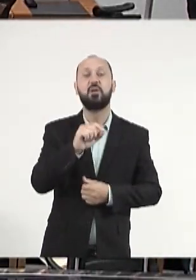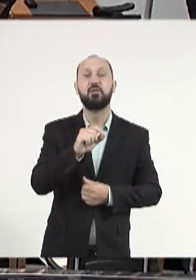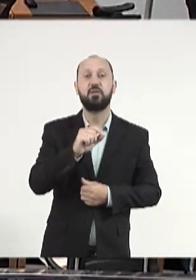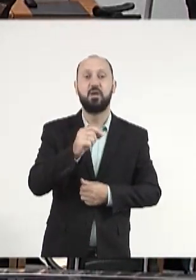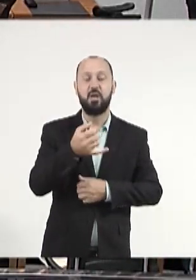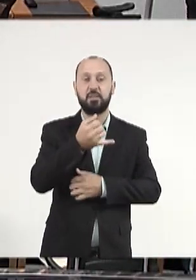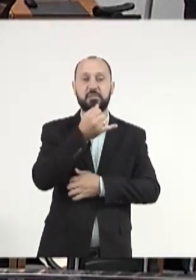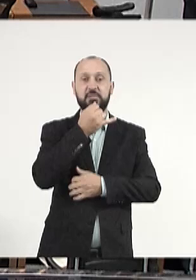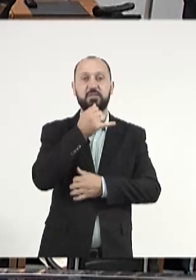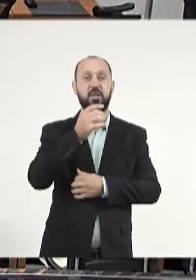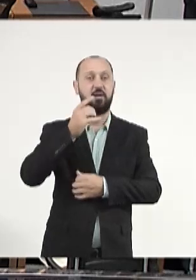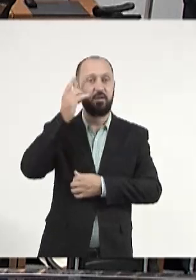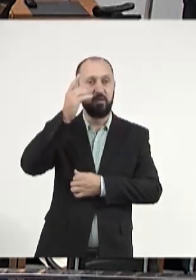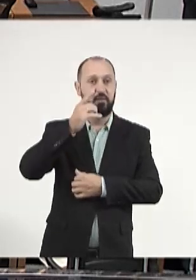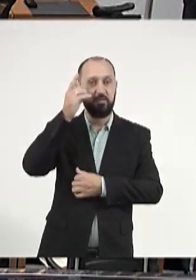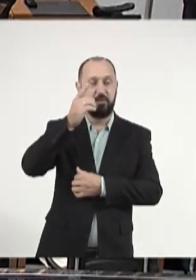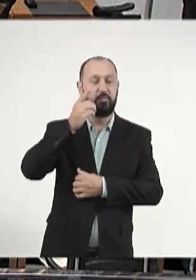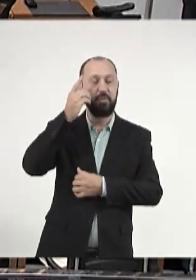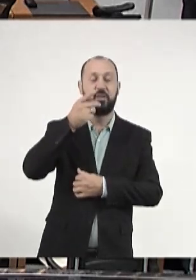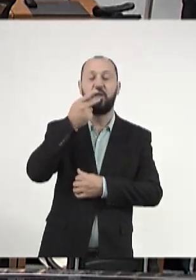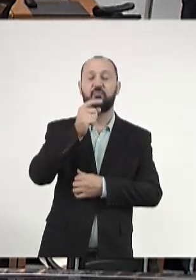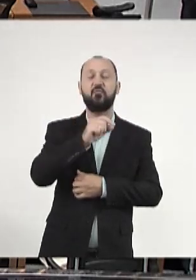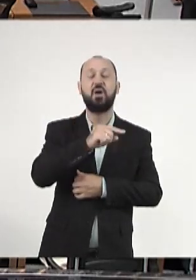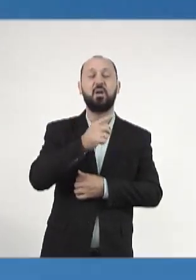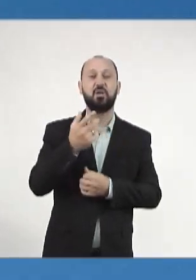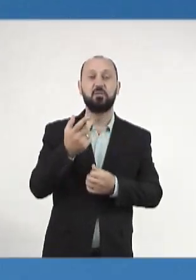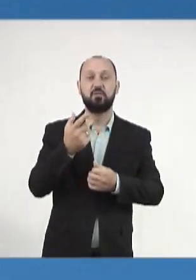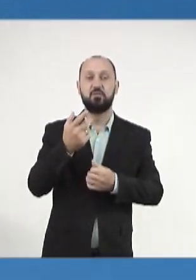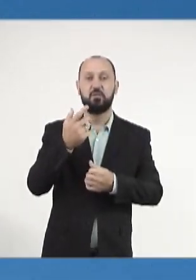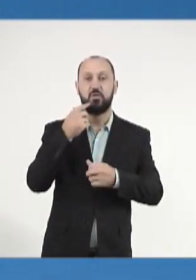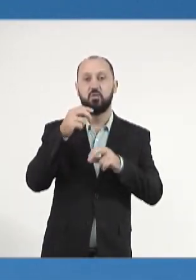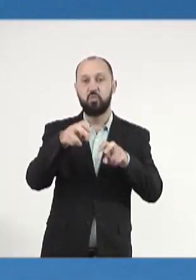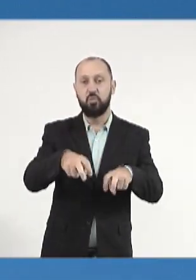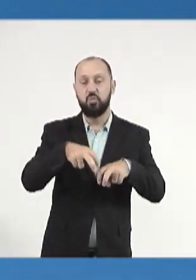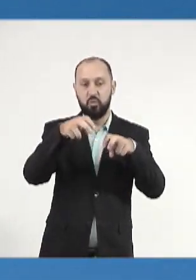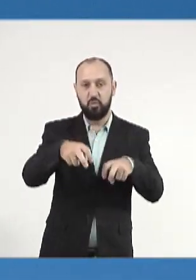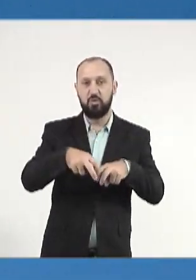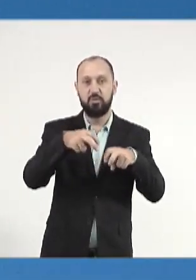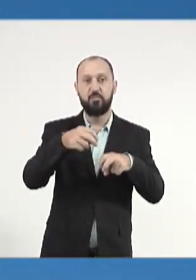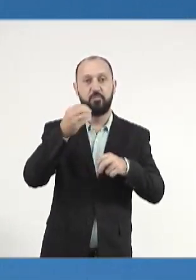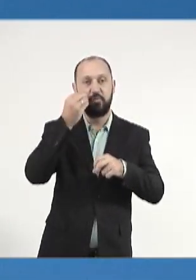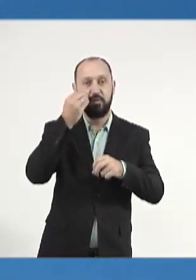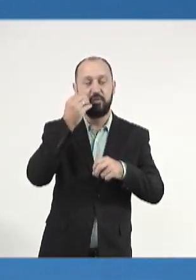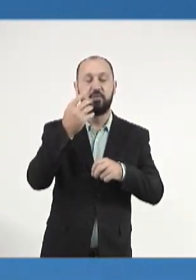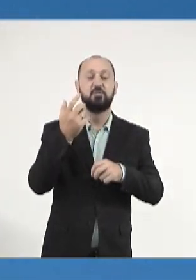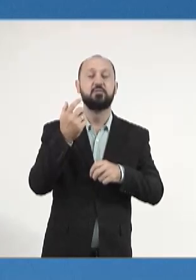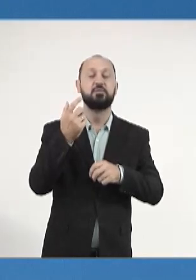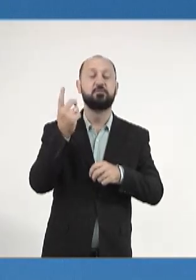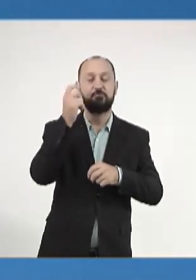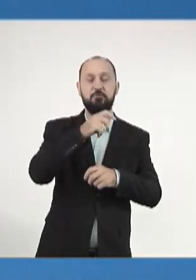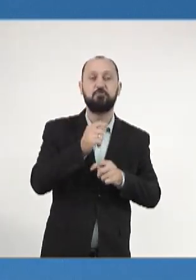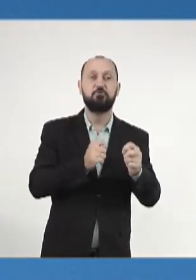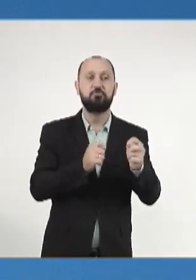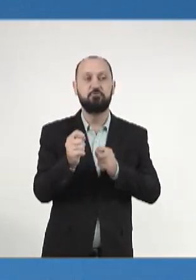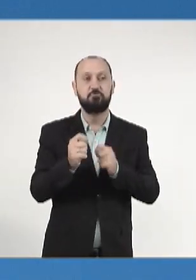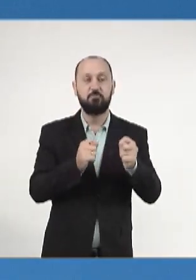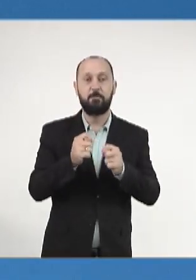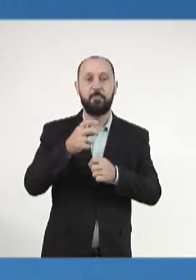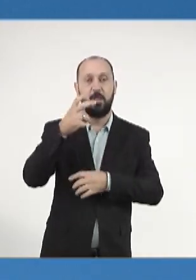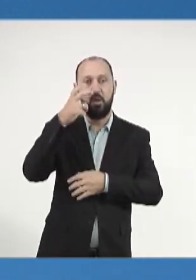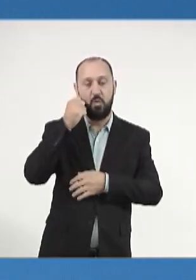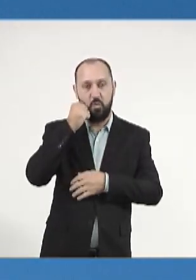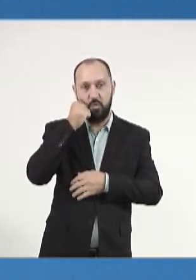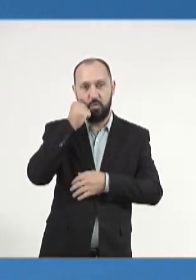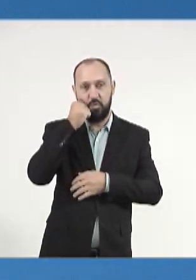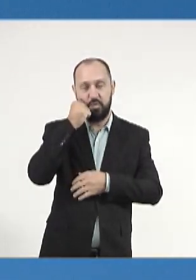que eu lamento que a deputada venha dizer que os produtores rurais têm sido intransigentes e estão buscando o